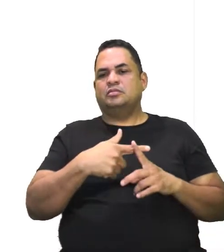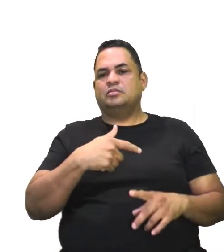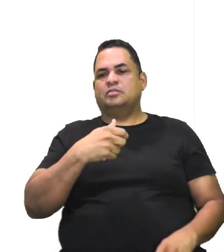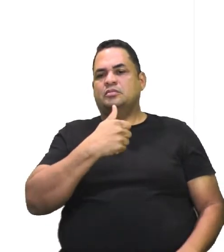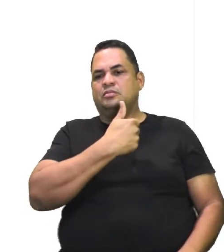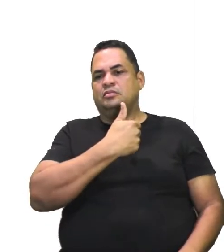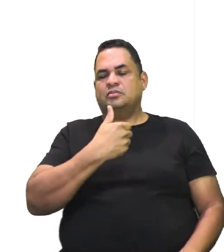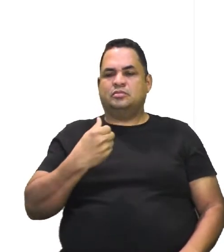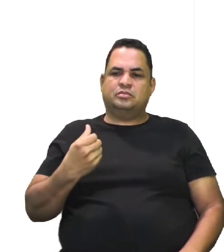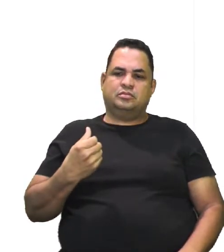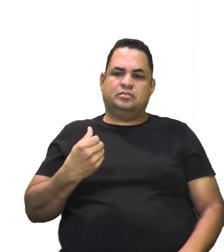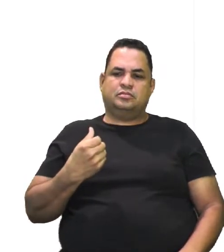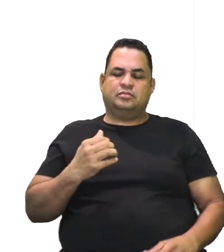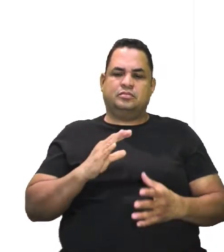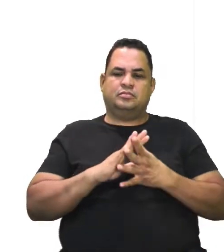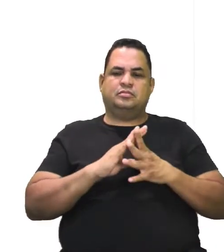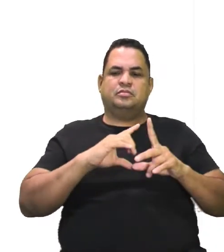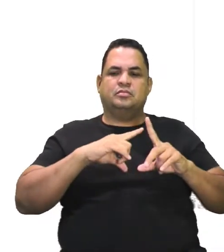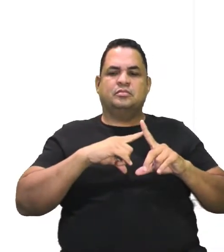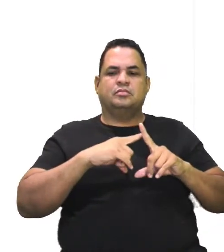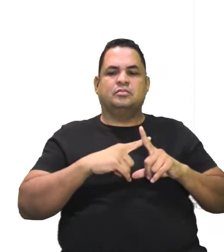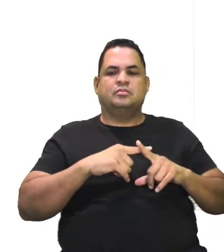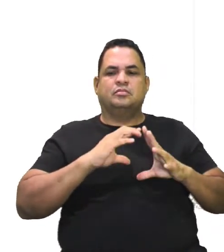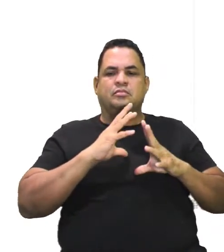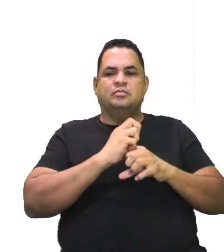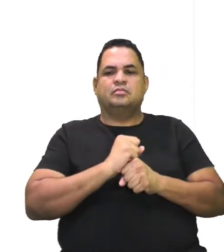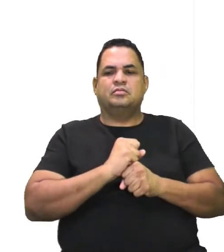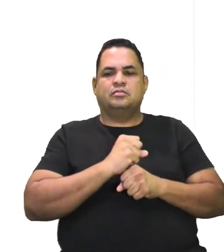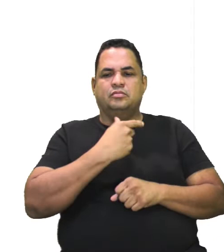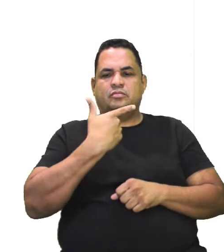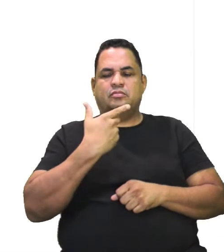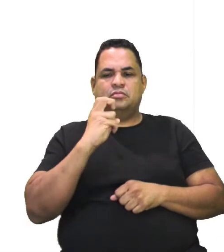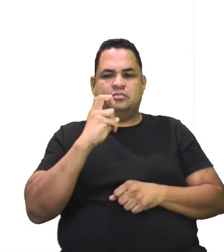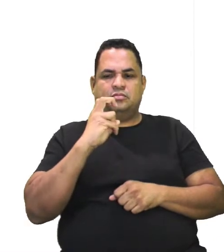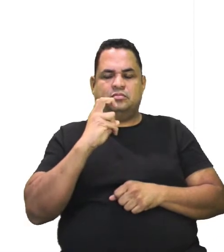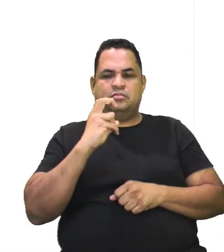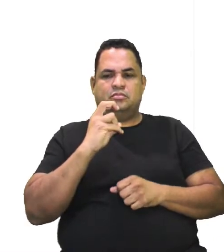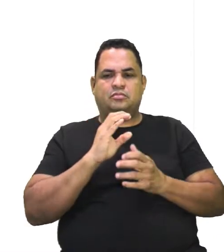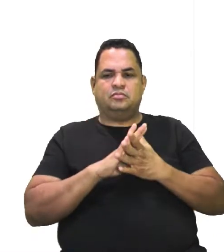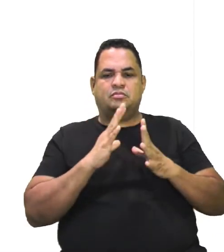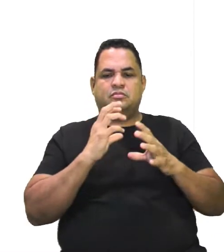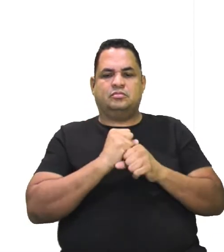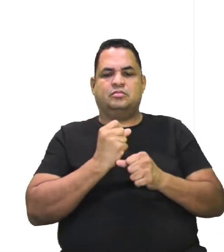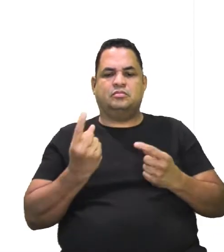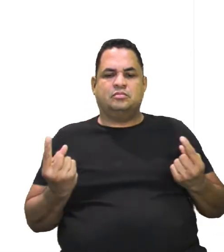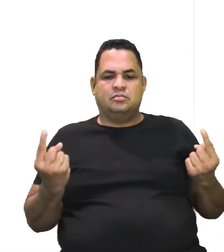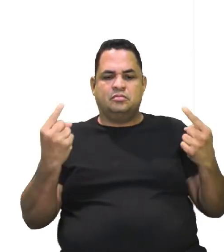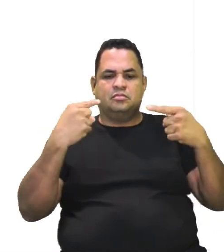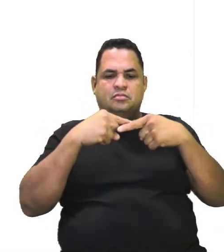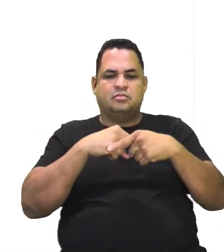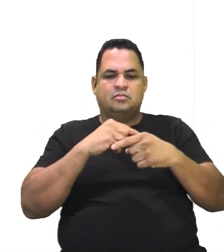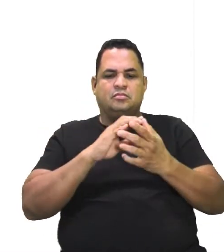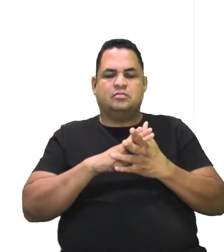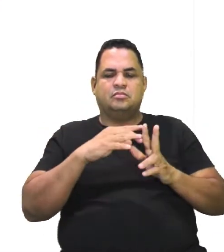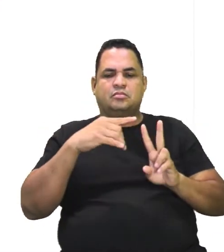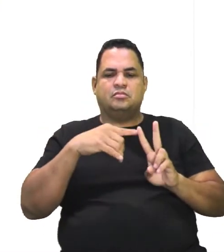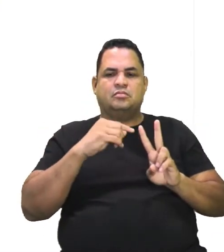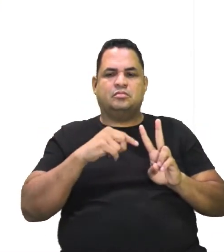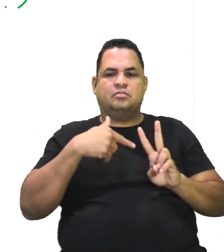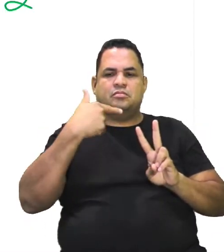quadrado, 16. Somando tudo, 25, né? Operação inversa da potência é